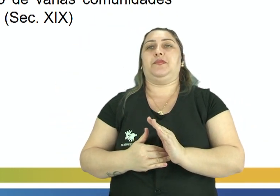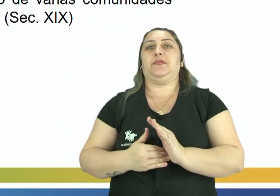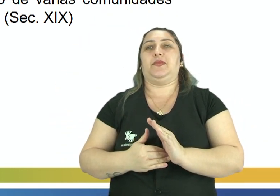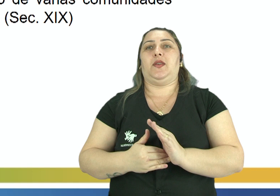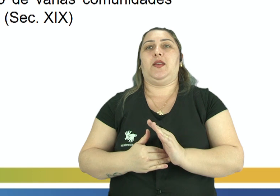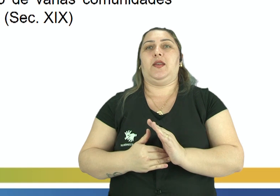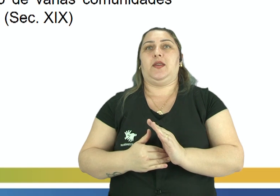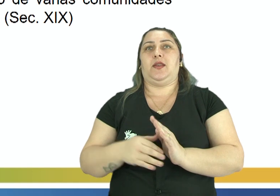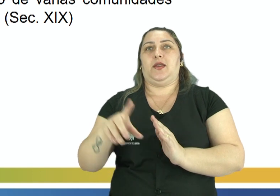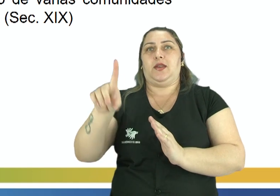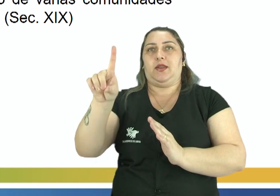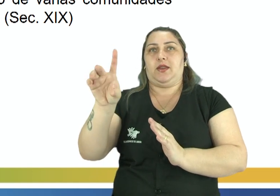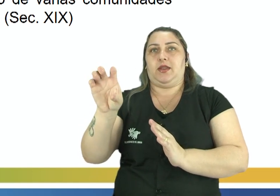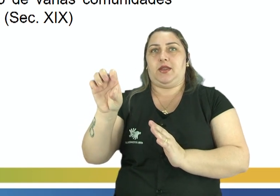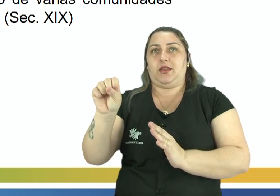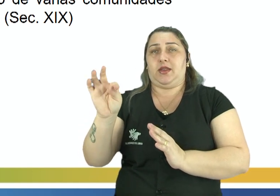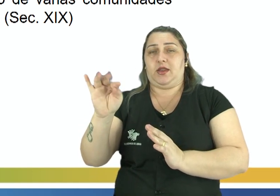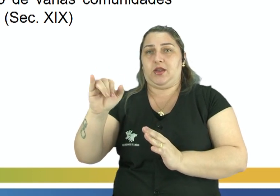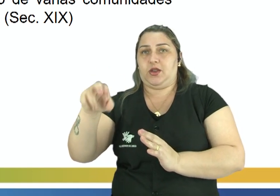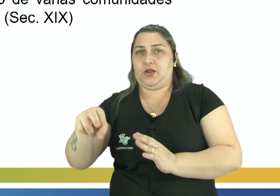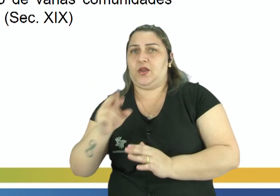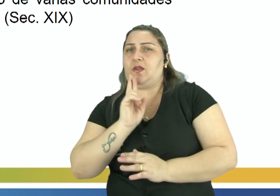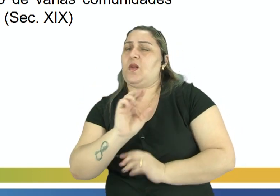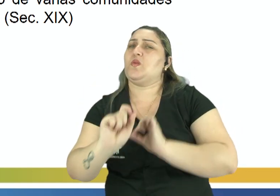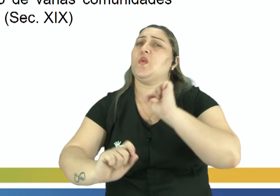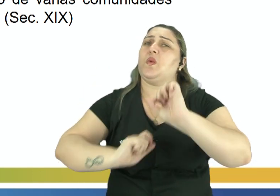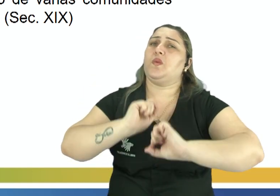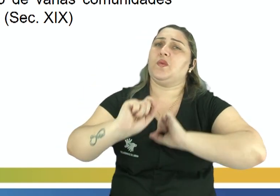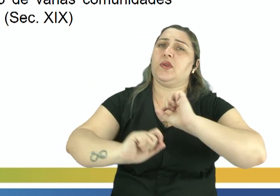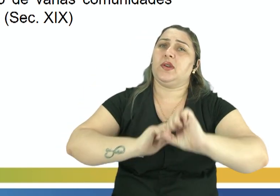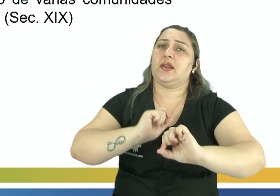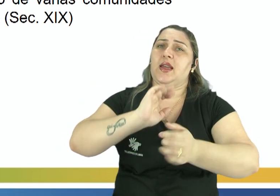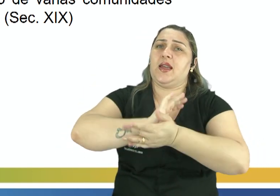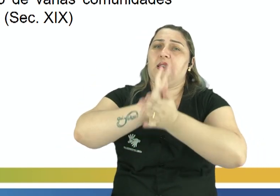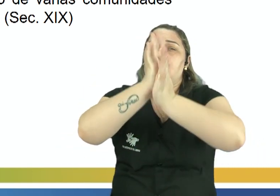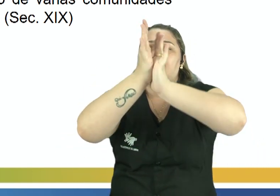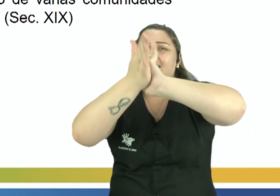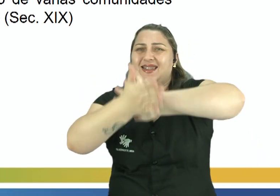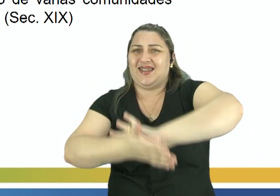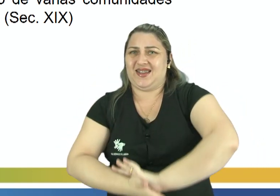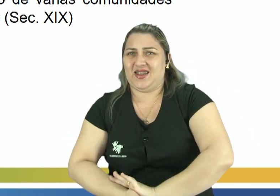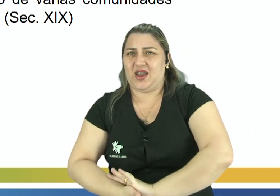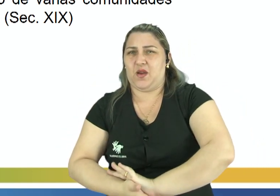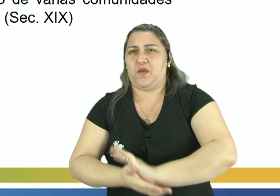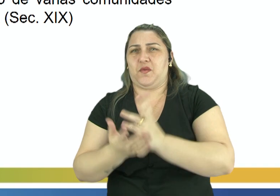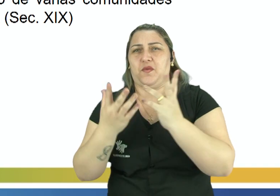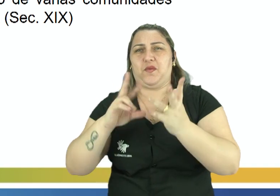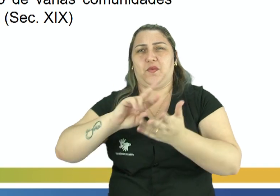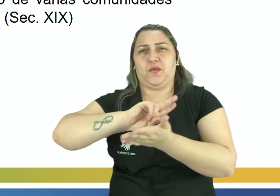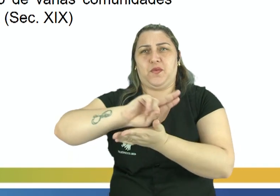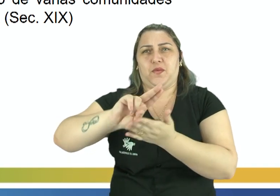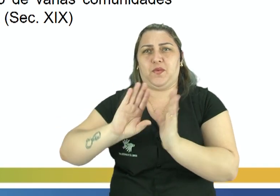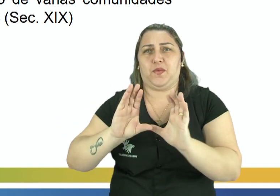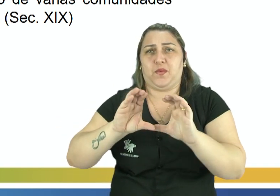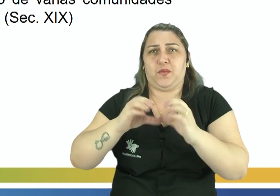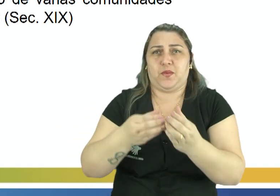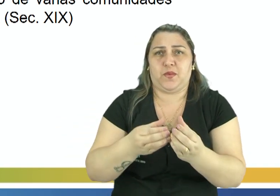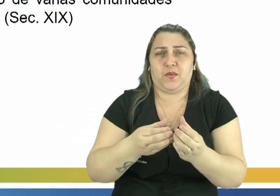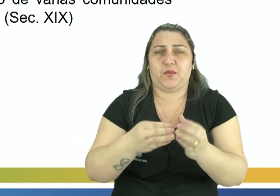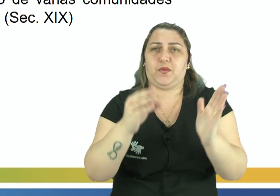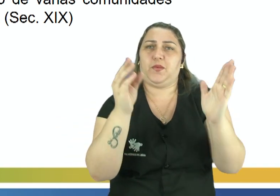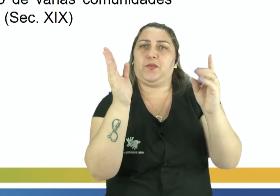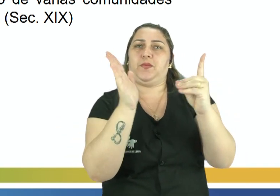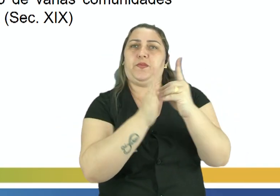o destino manifesto, ela resultou em quê? Na destruição e extermínio de várias comunidades indígenas